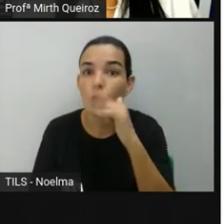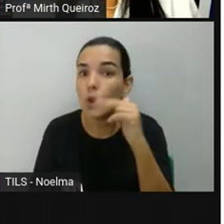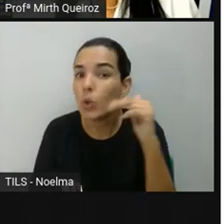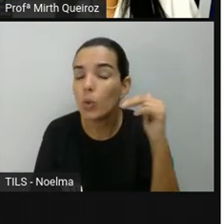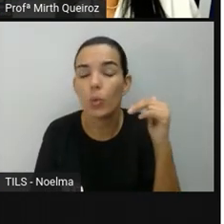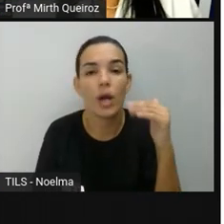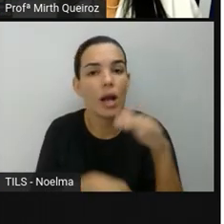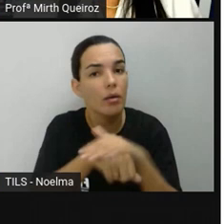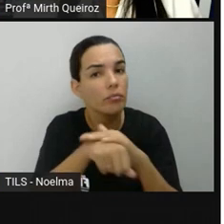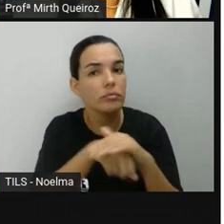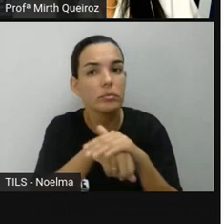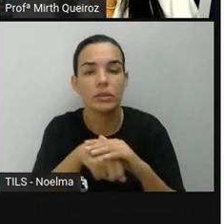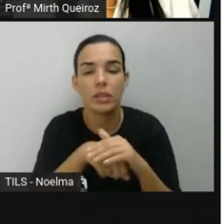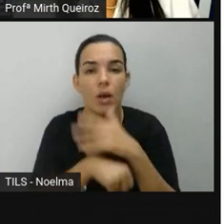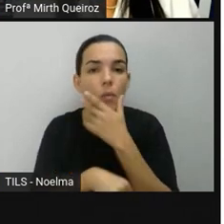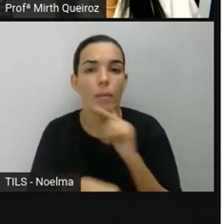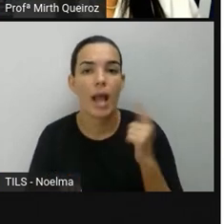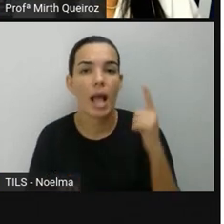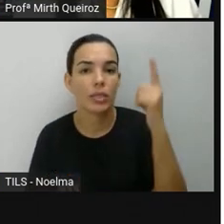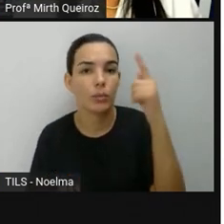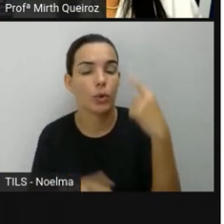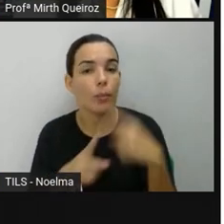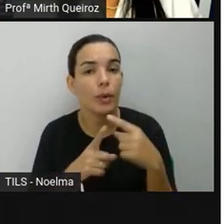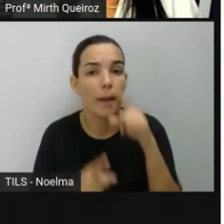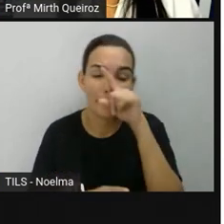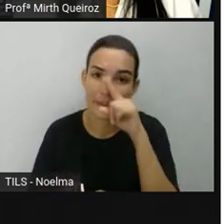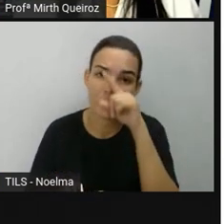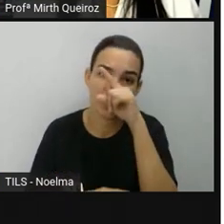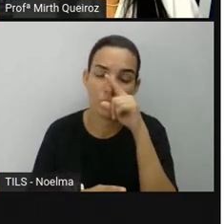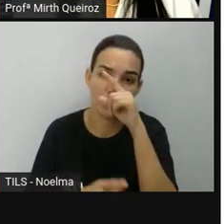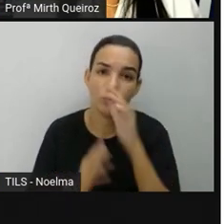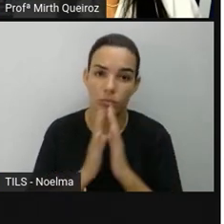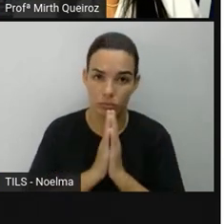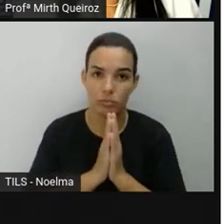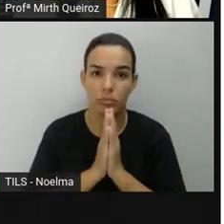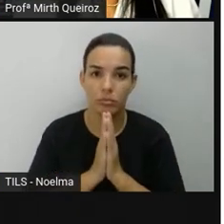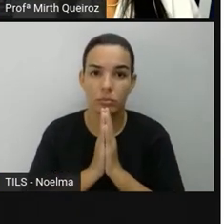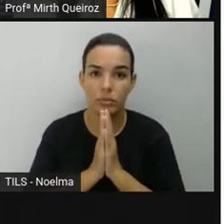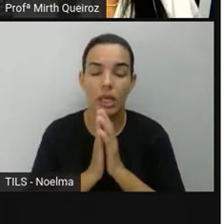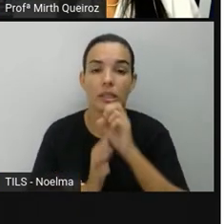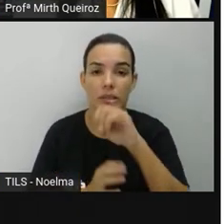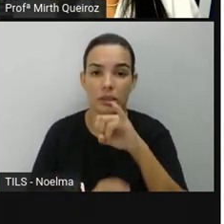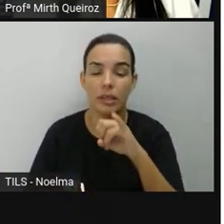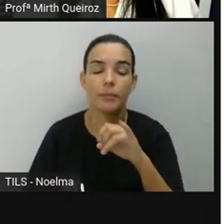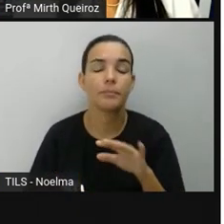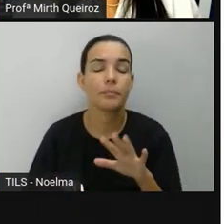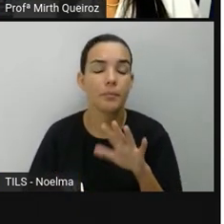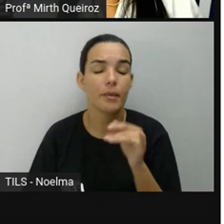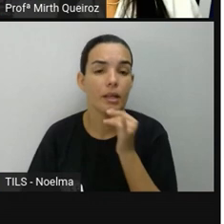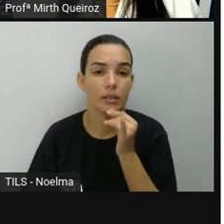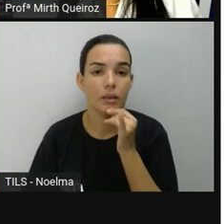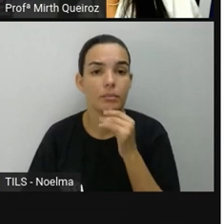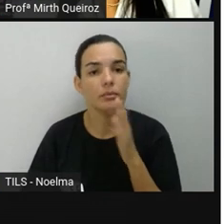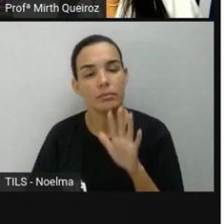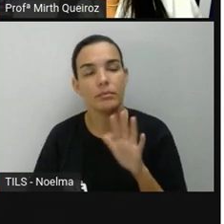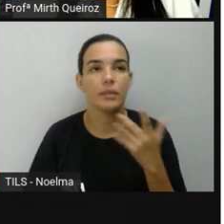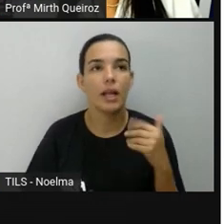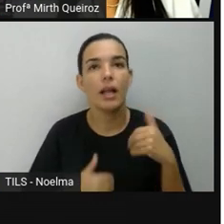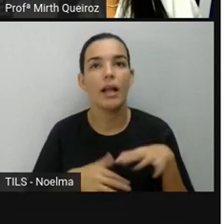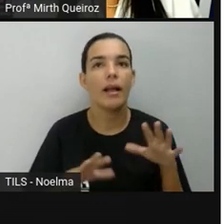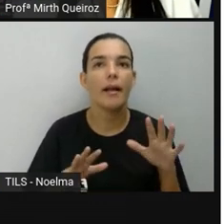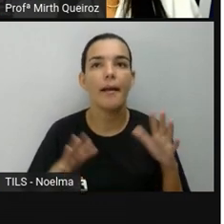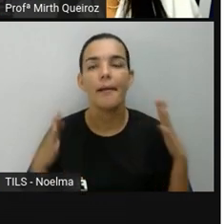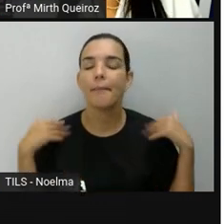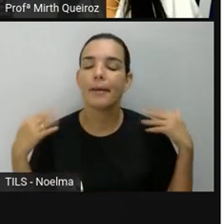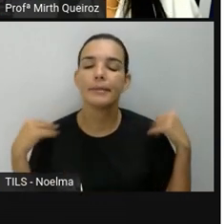mais em contato com essa pessoa, que pode oferecer um risco para vocês. Mas no caso de uma pessoa adulta, quando ela vai marcar um encontro